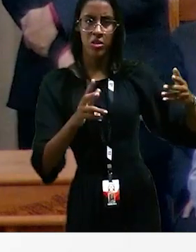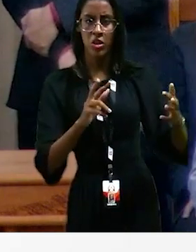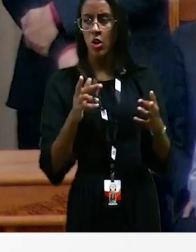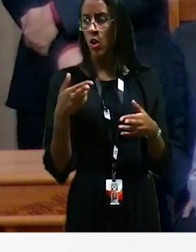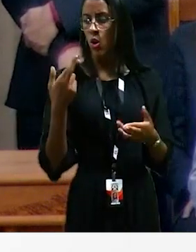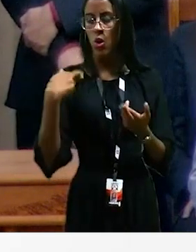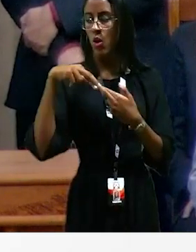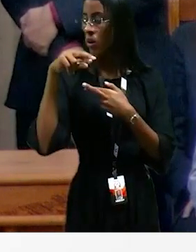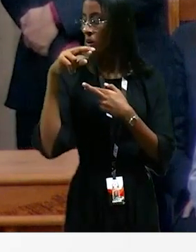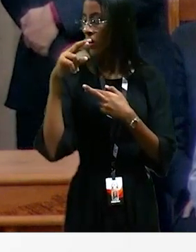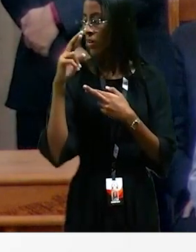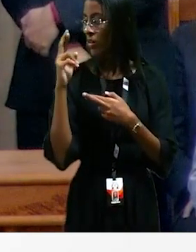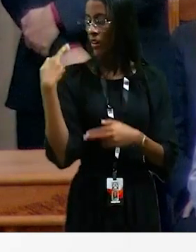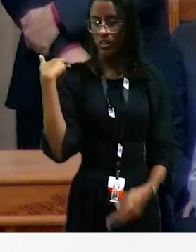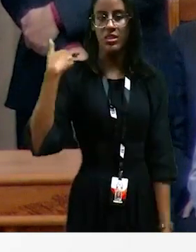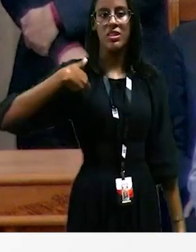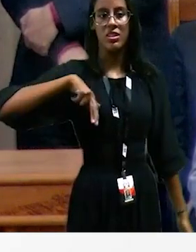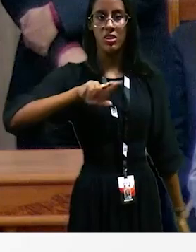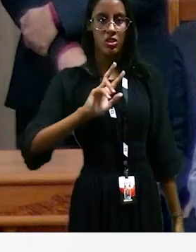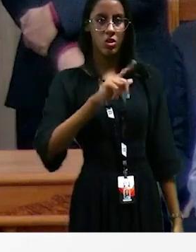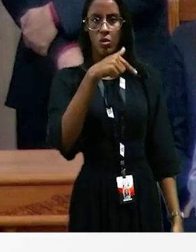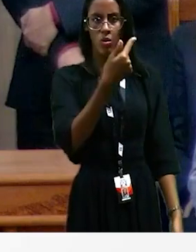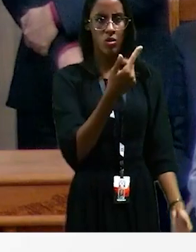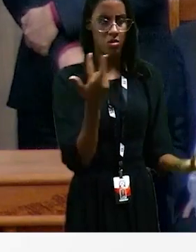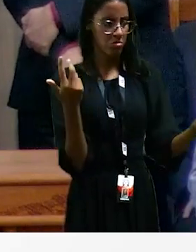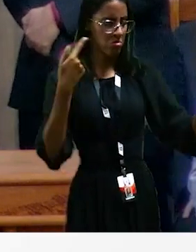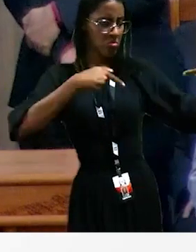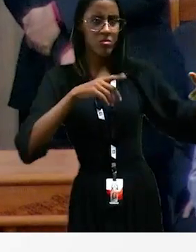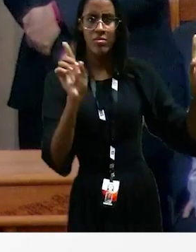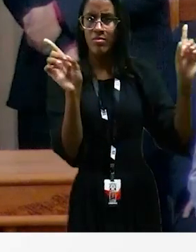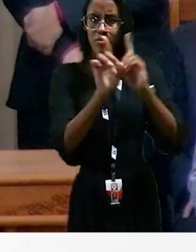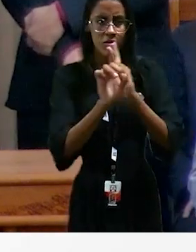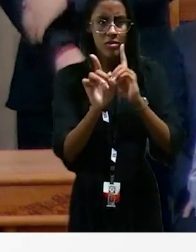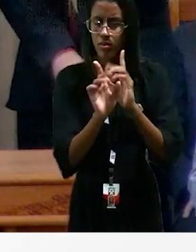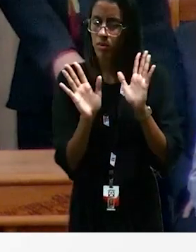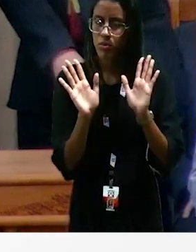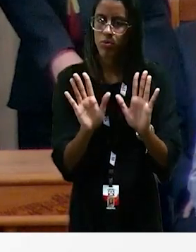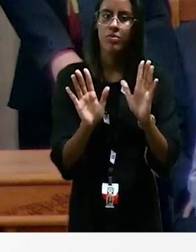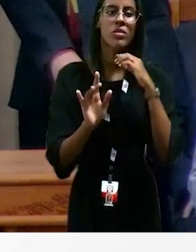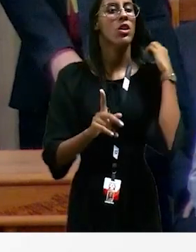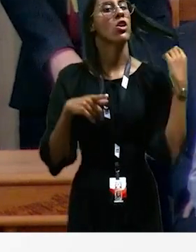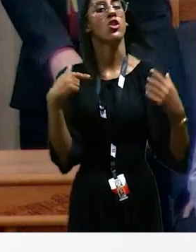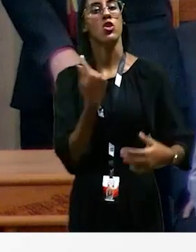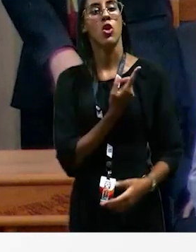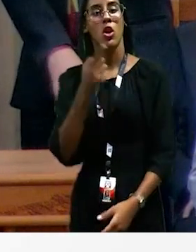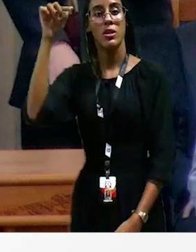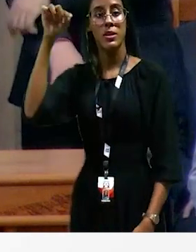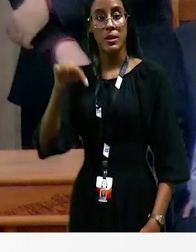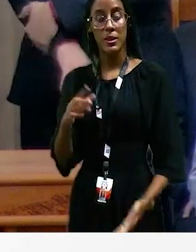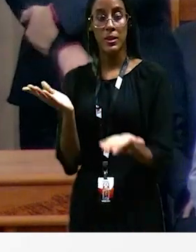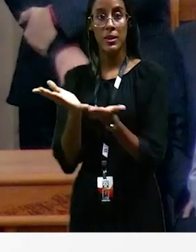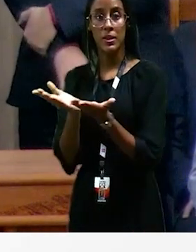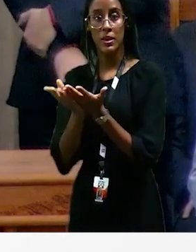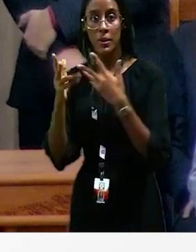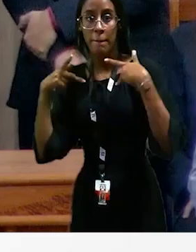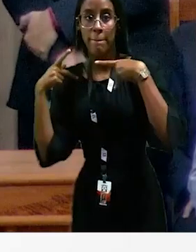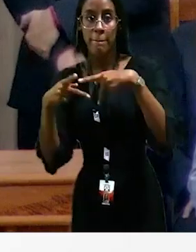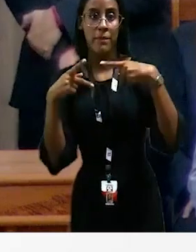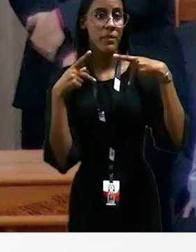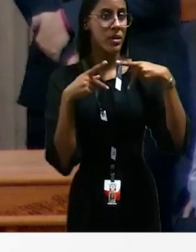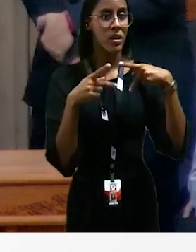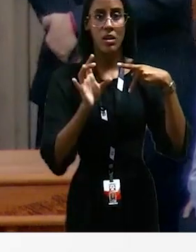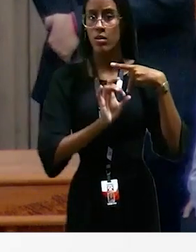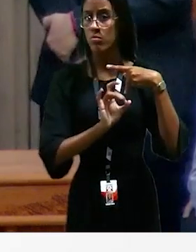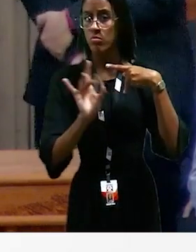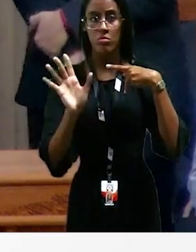afro nós não vivemos para atacar a igreja de ninguém nós vivemos para pregar o Evangelho Essa foi a